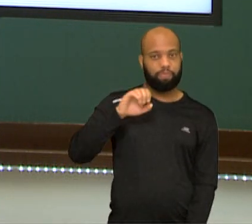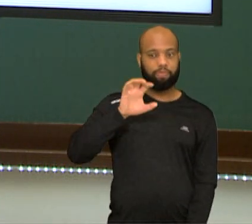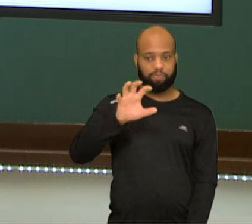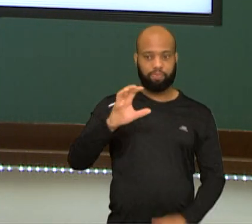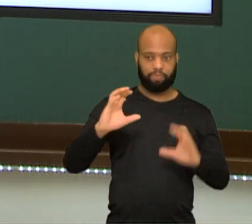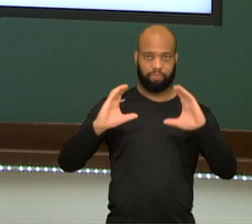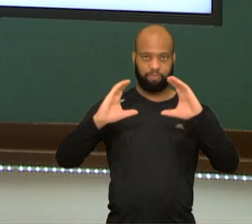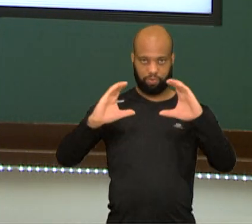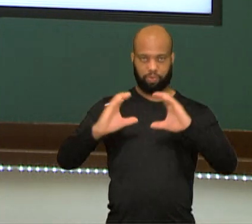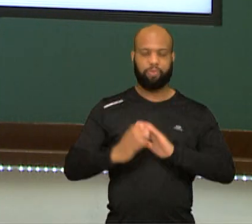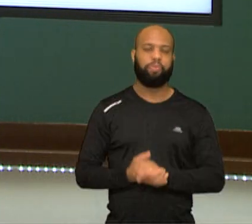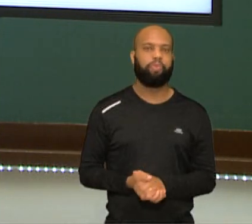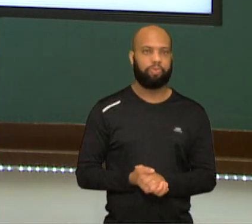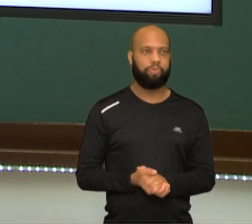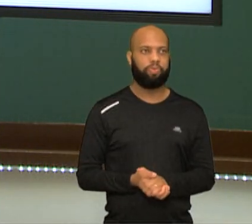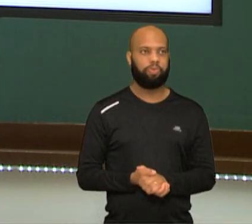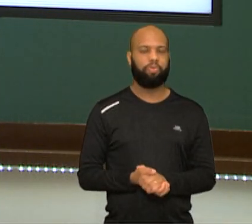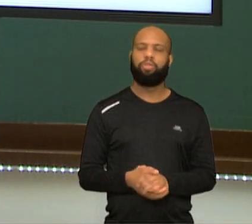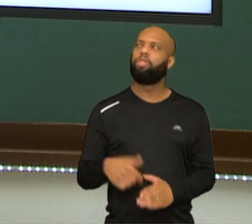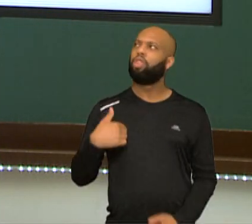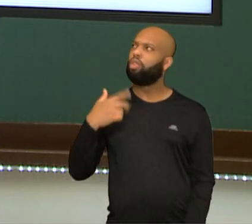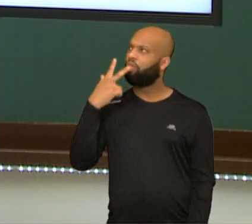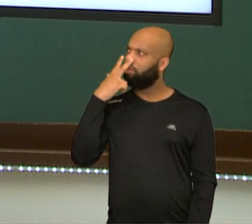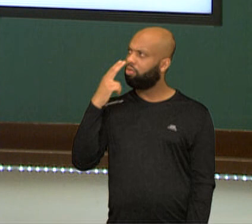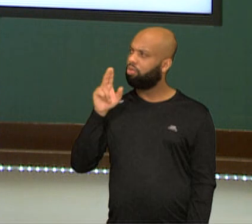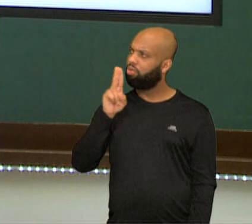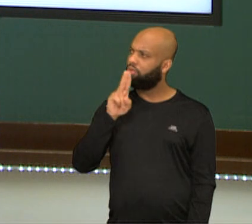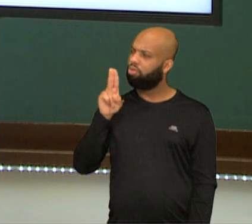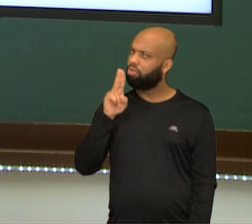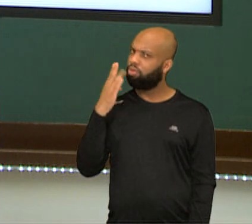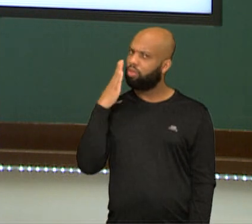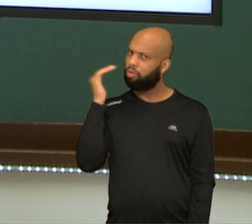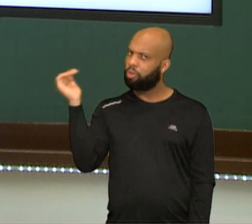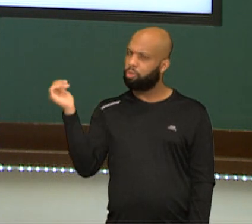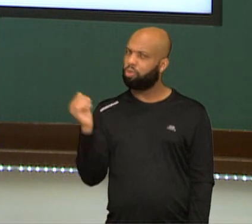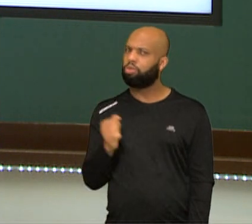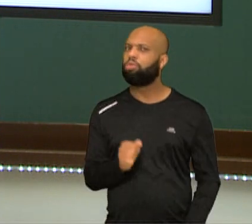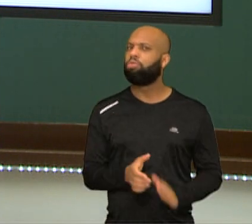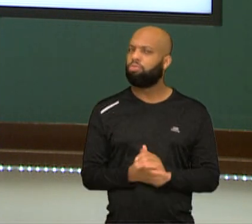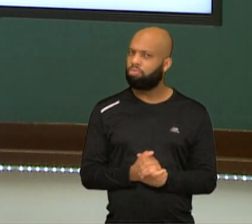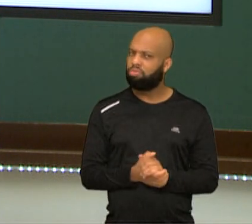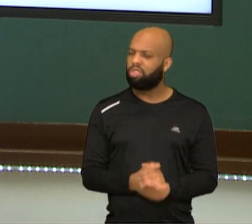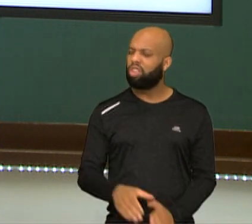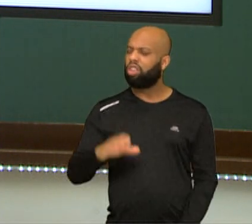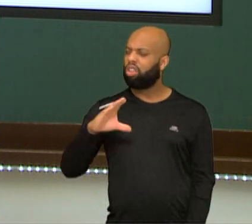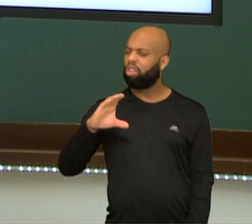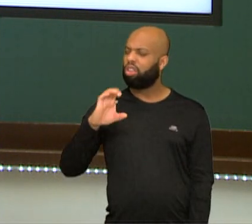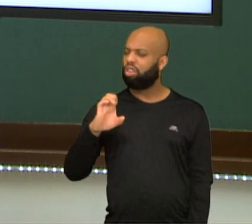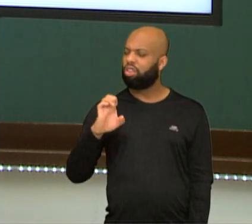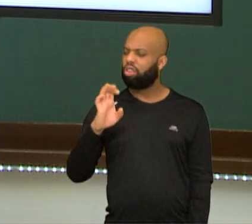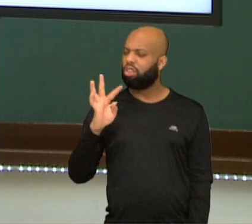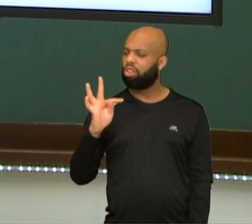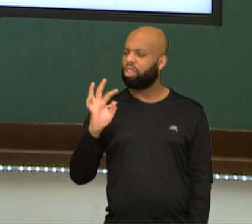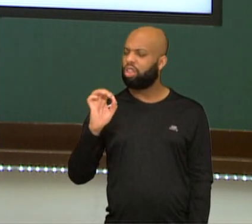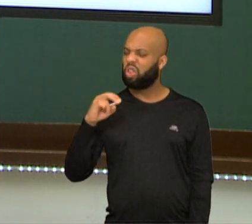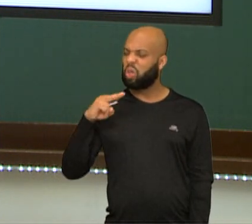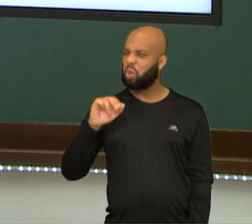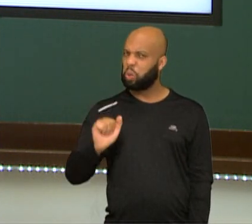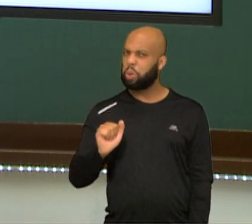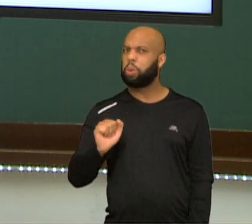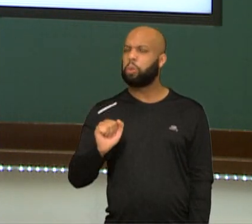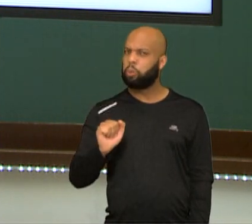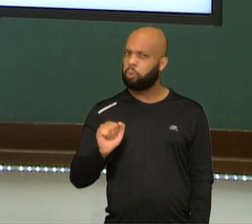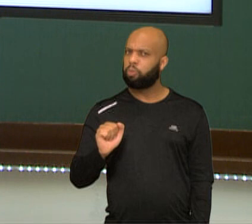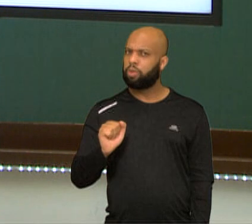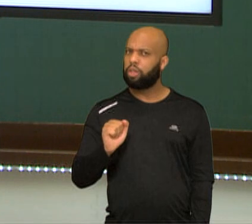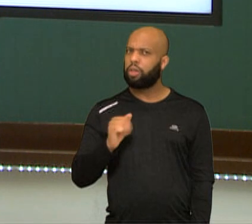cetonas. Professor, acho que esse nome me é familiar. Cetona, olha, professor,